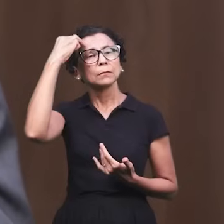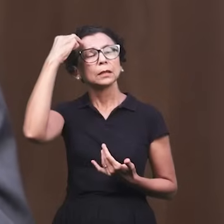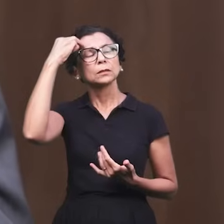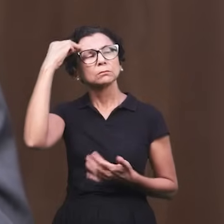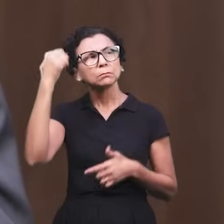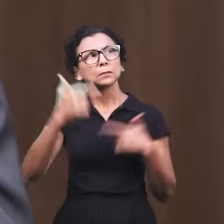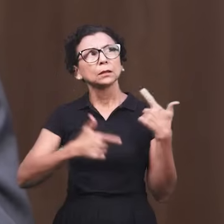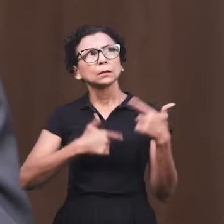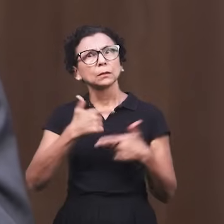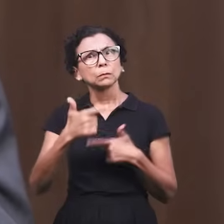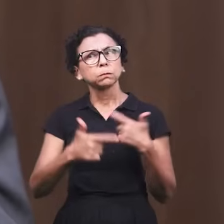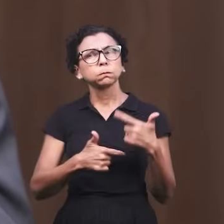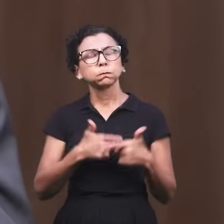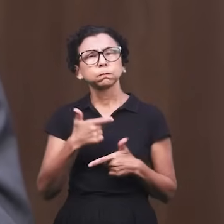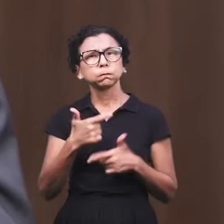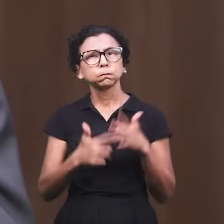jovem.